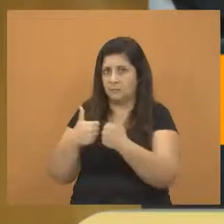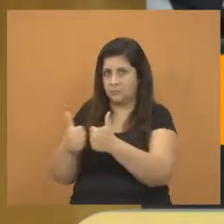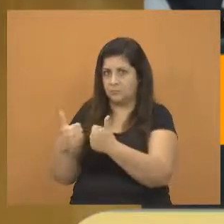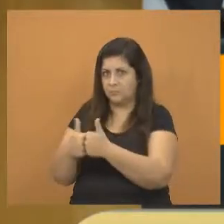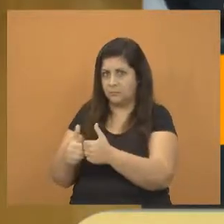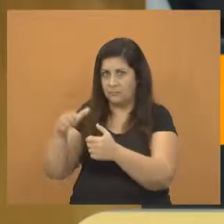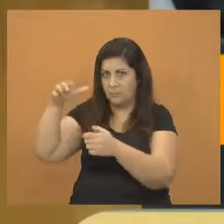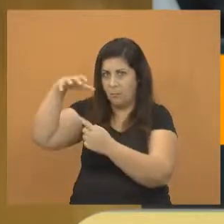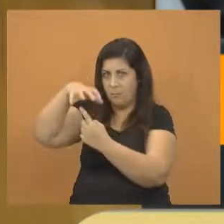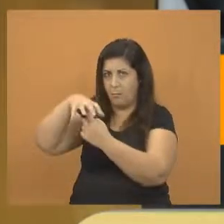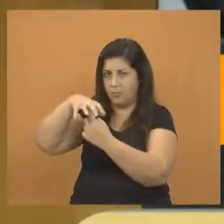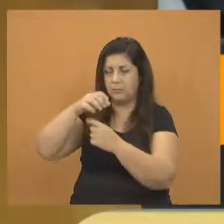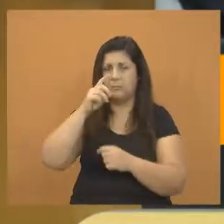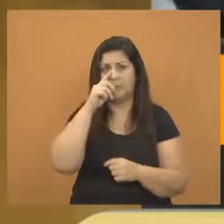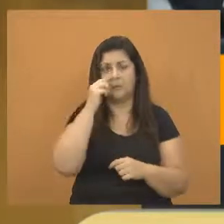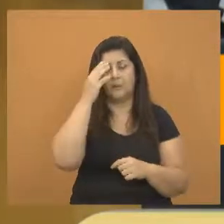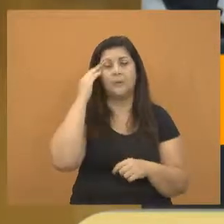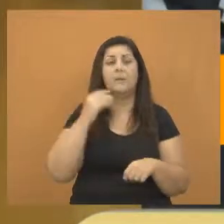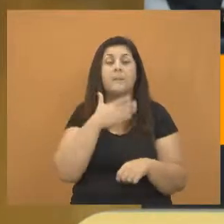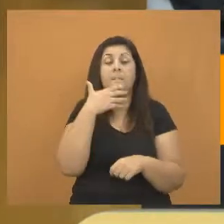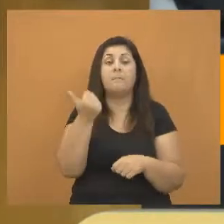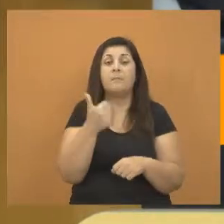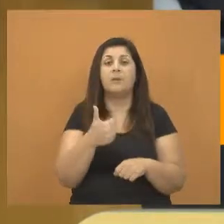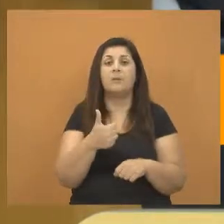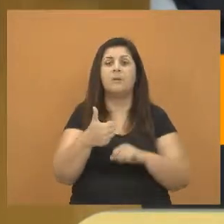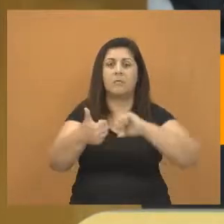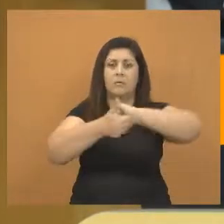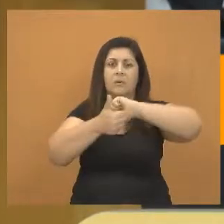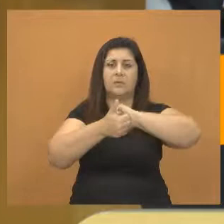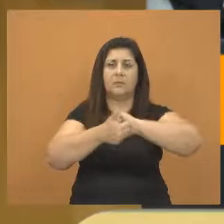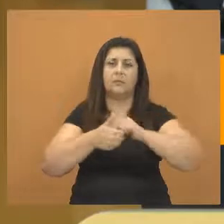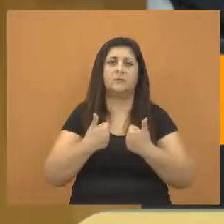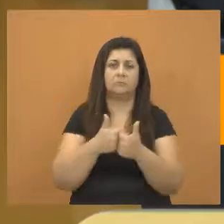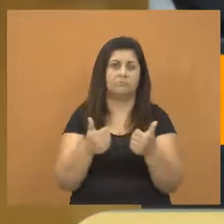sistema de controle de qualidade do transporte coletivo.